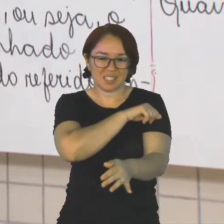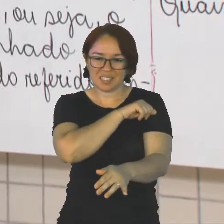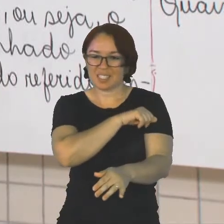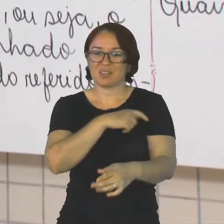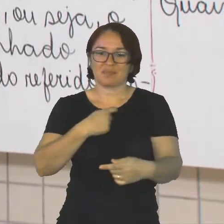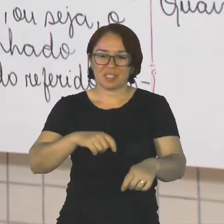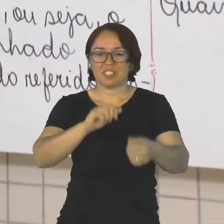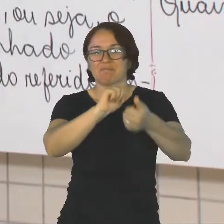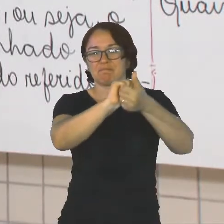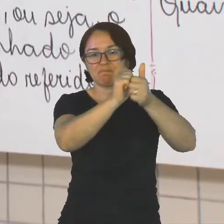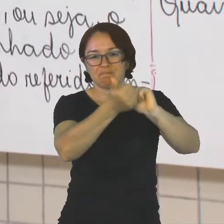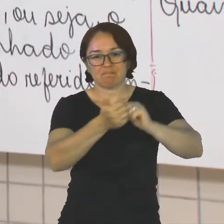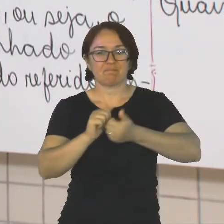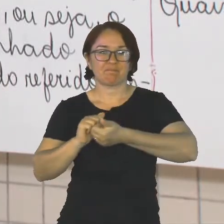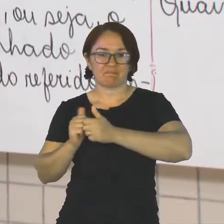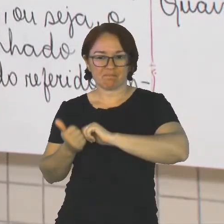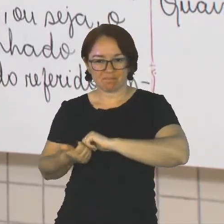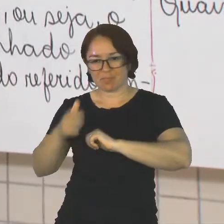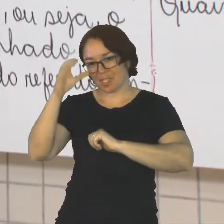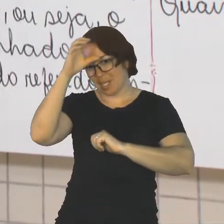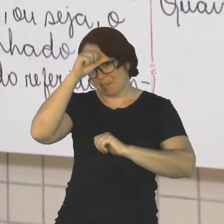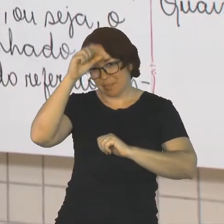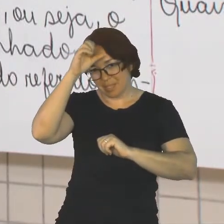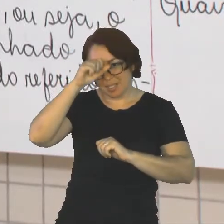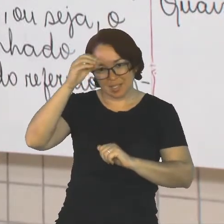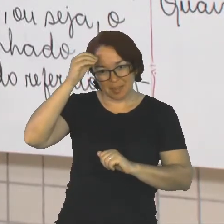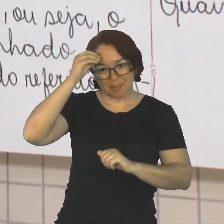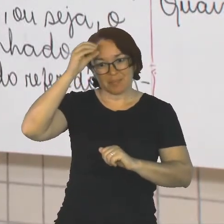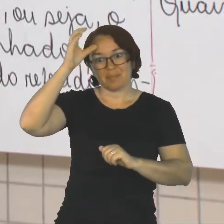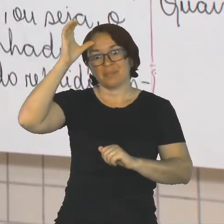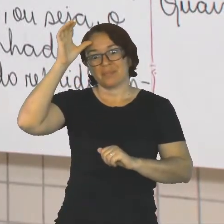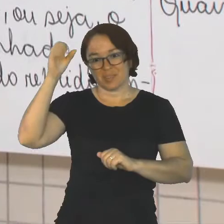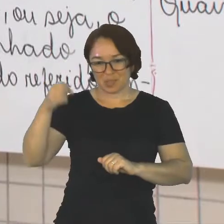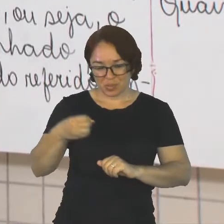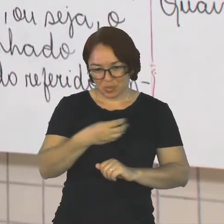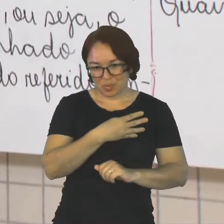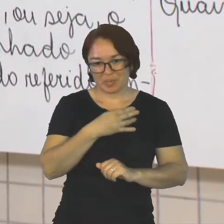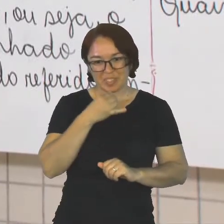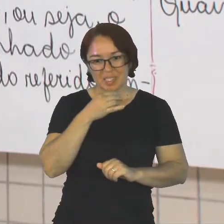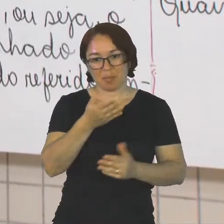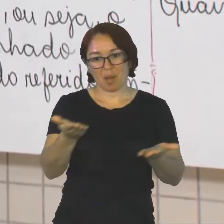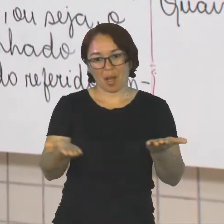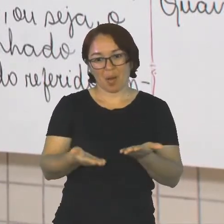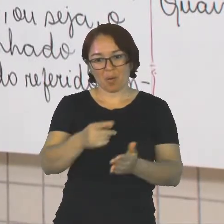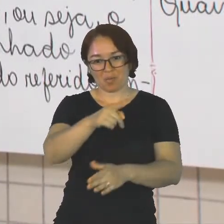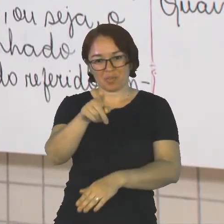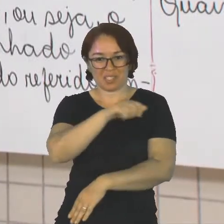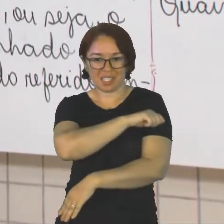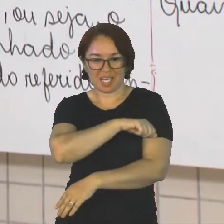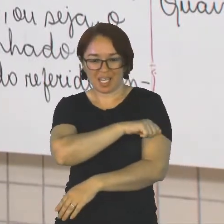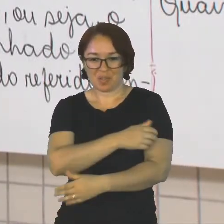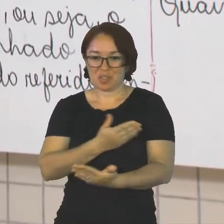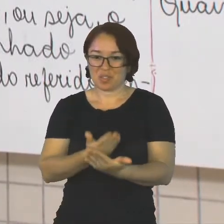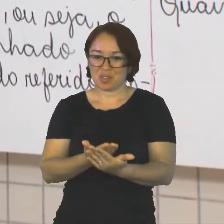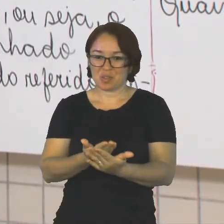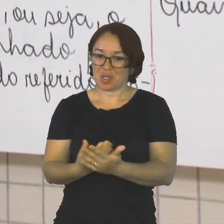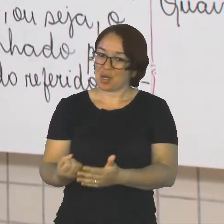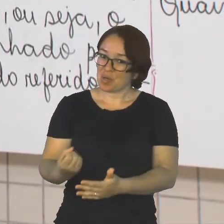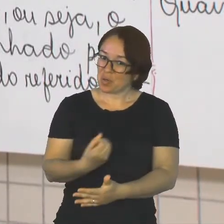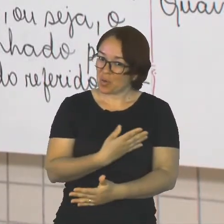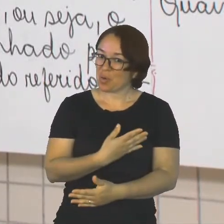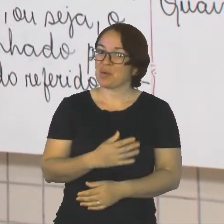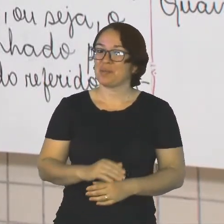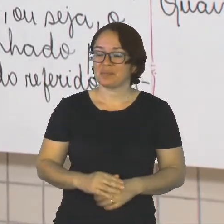adaptação, um ano de novas descobertas. Vocês descobriram uma nova forma de ensinar e nós uma nova maneira,